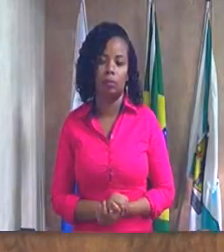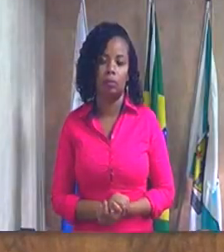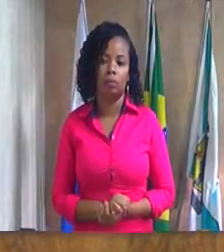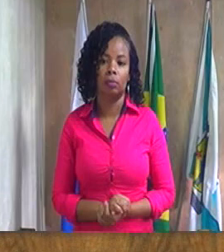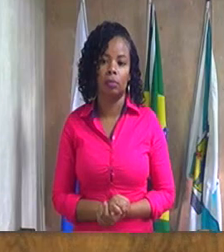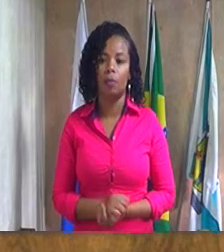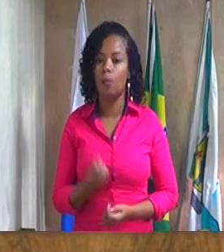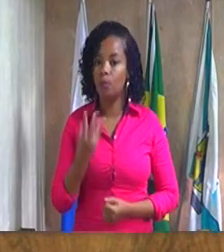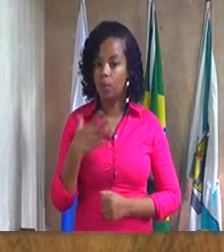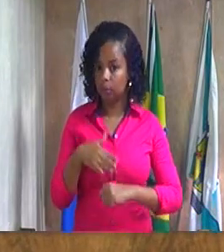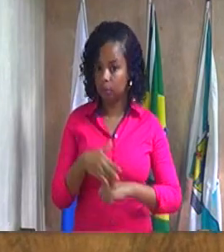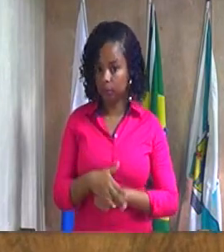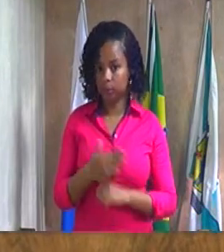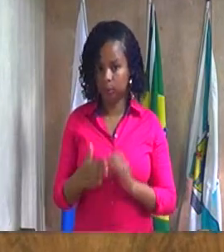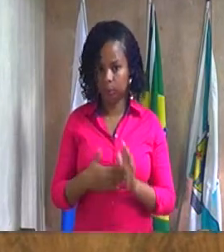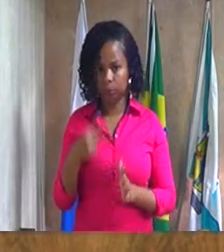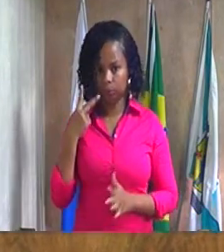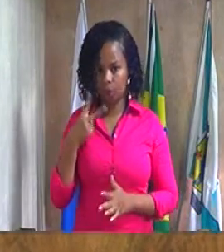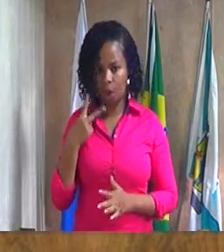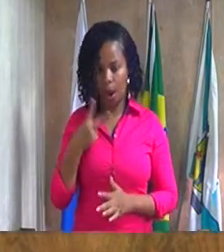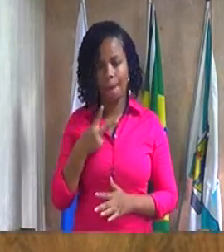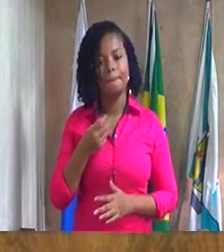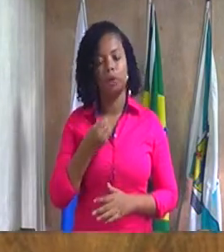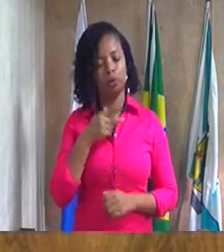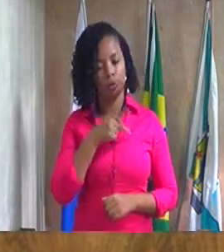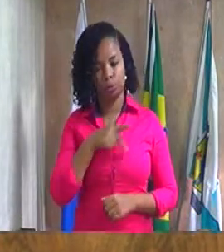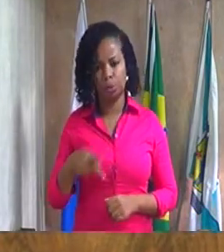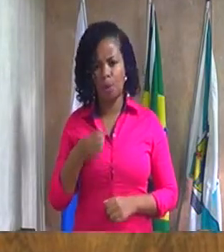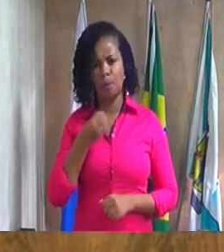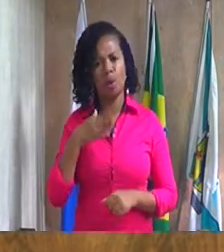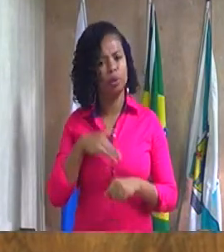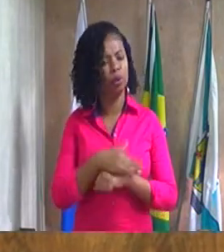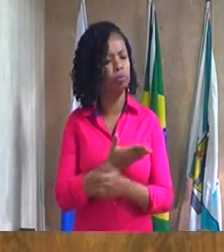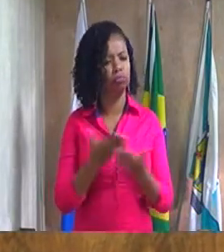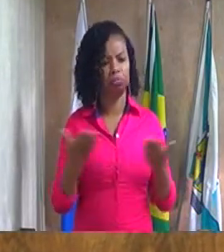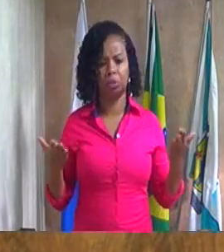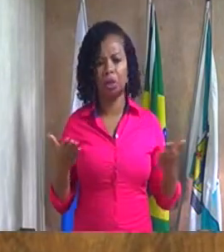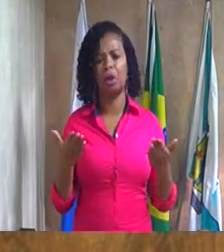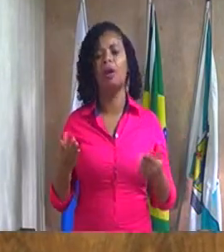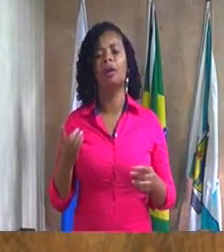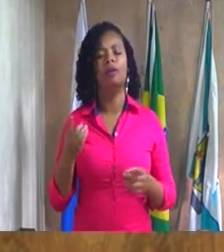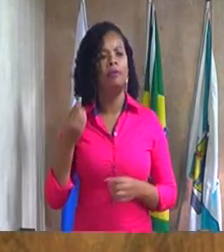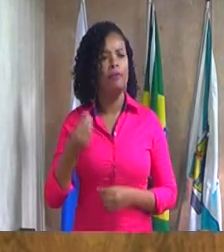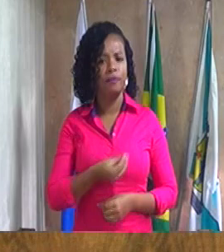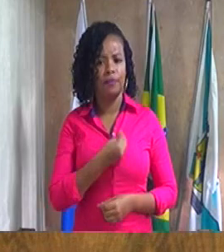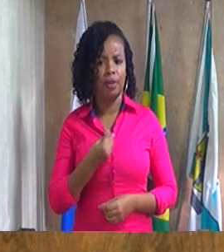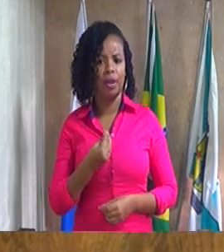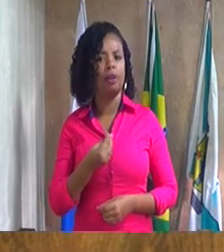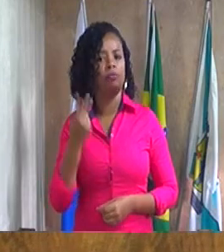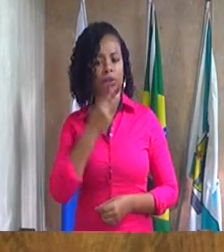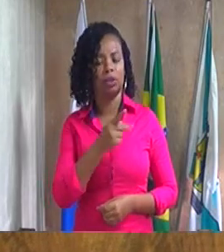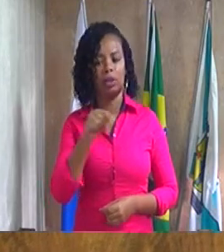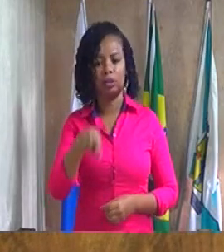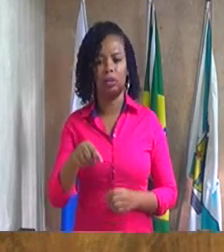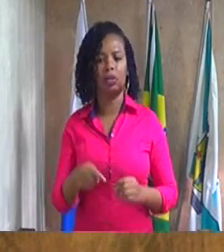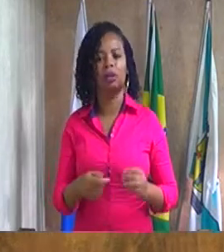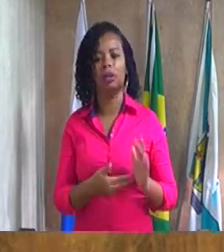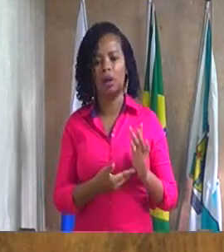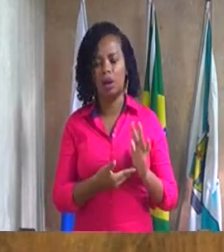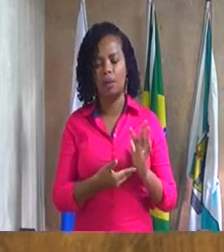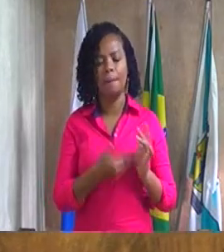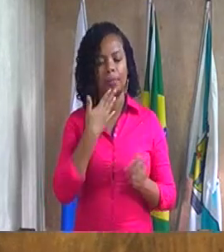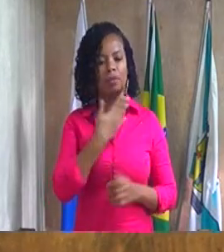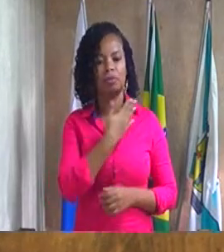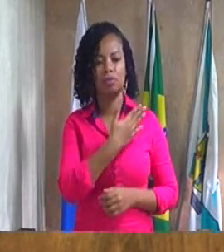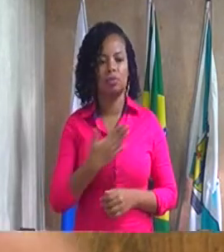Boa noite, meus pares, boa noite, presidente, boa noite a todos que se encontram nesta casa. Eu pedi